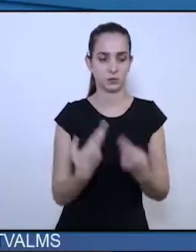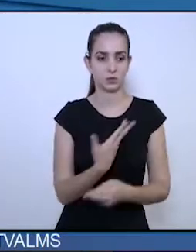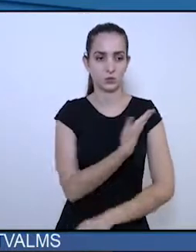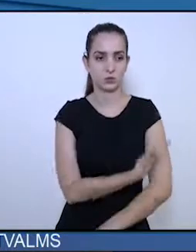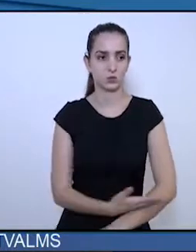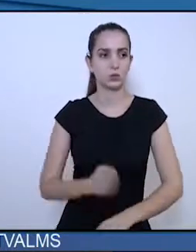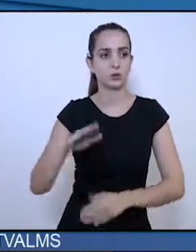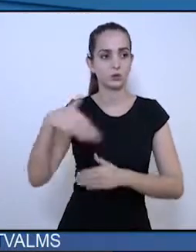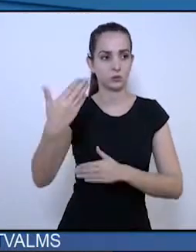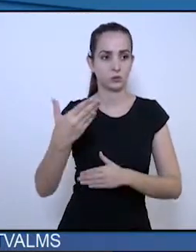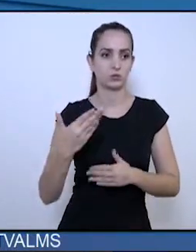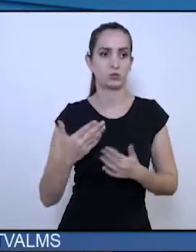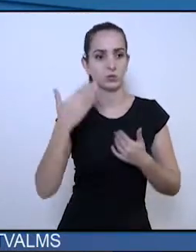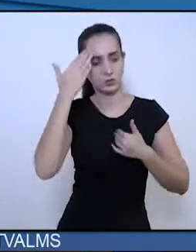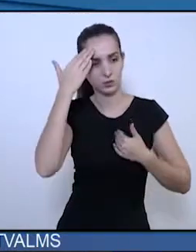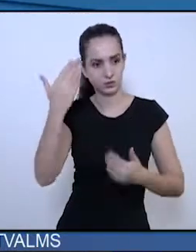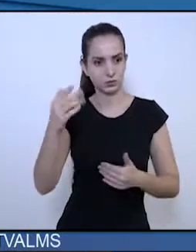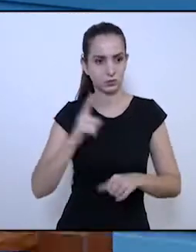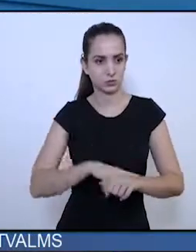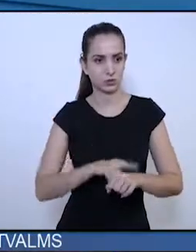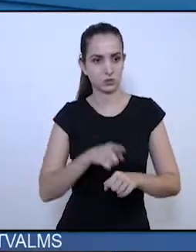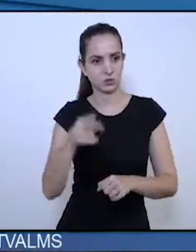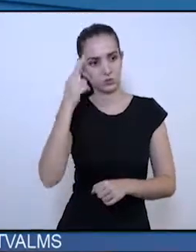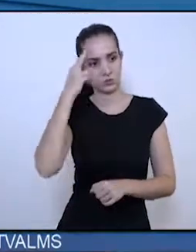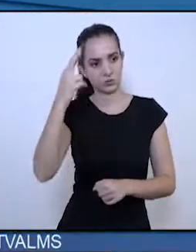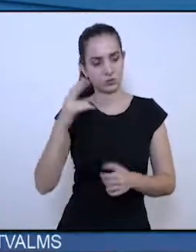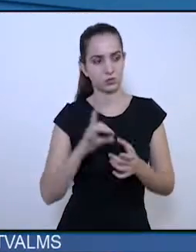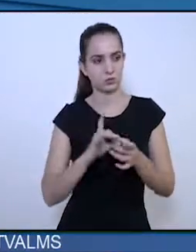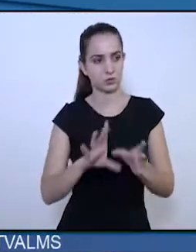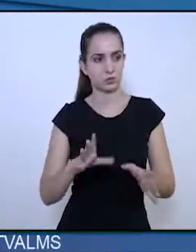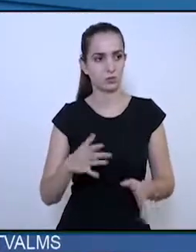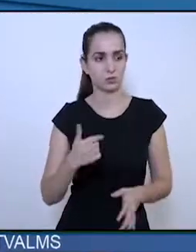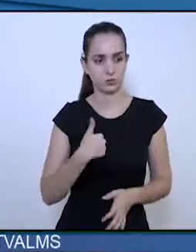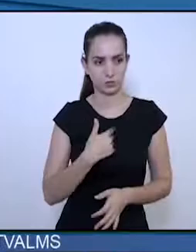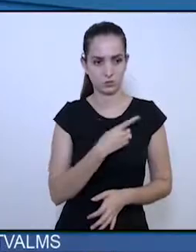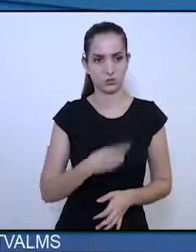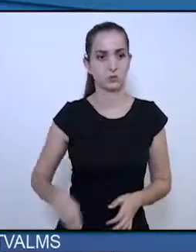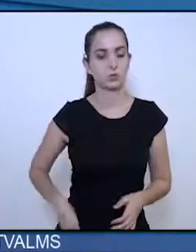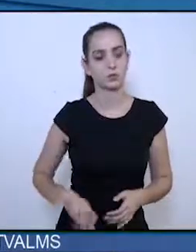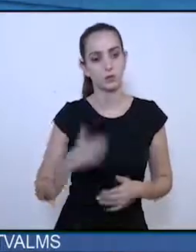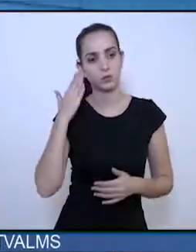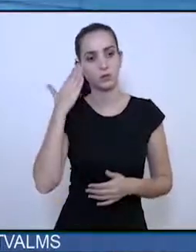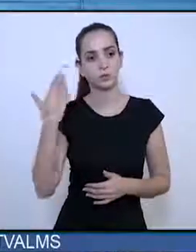para compensar esse tempo que Vossa Excelência passou para esse deputado. Obrigado.